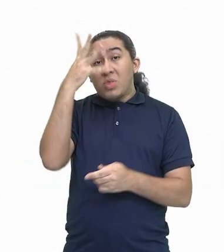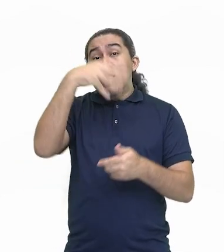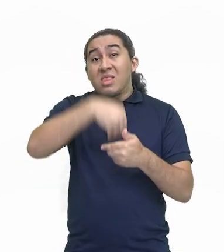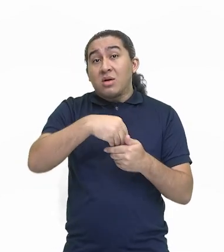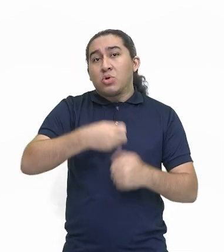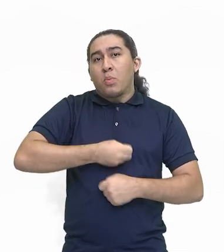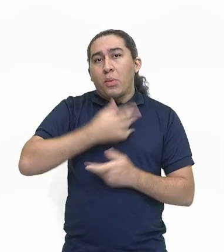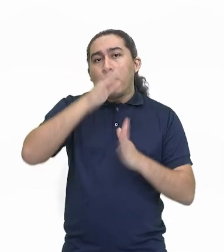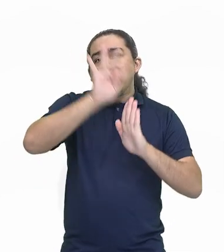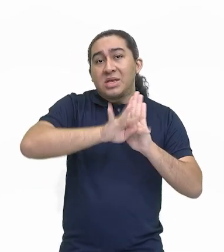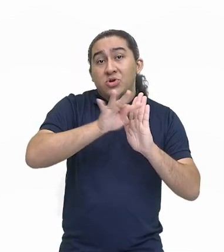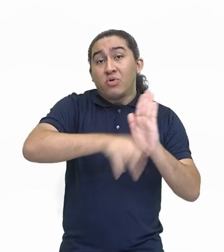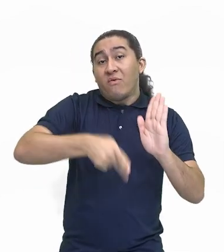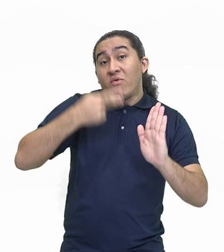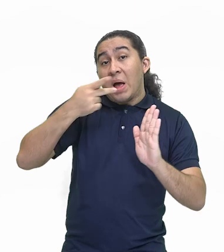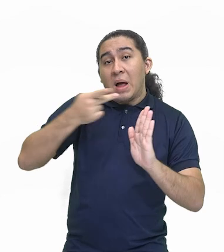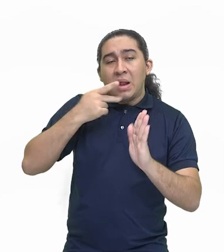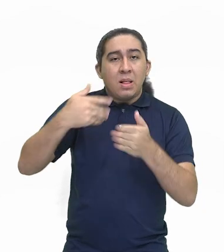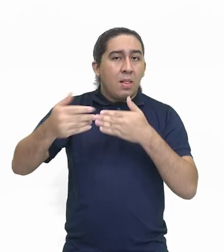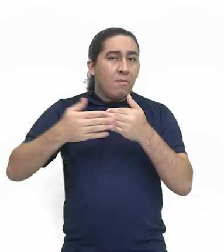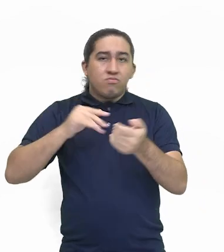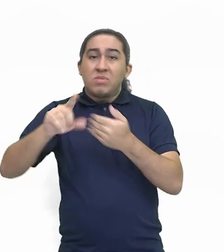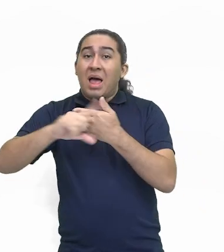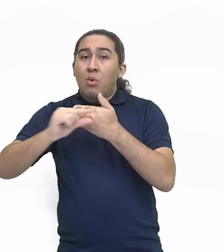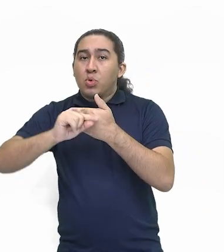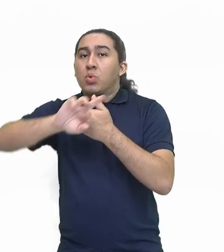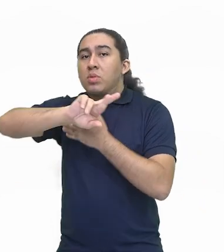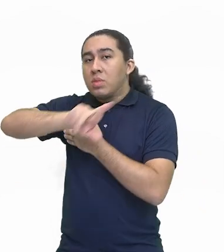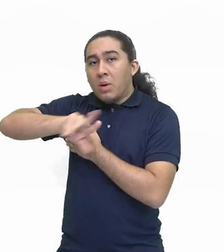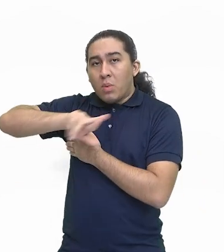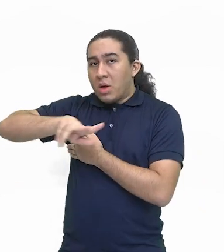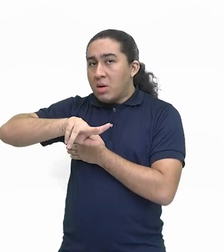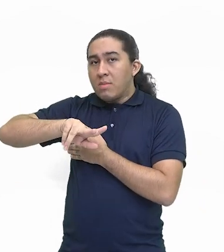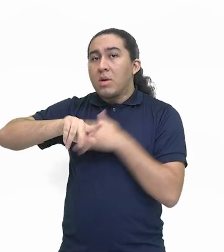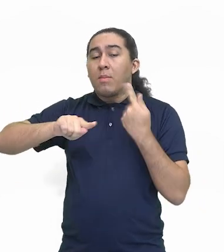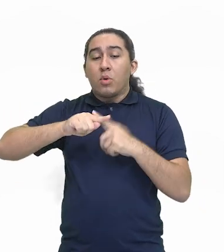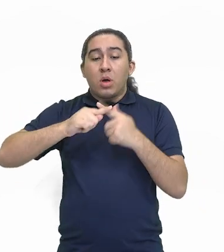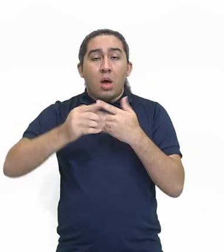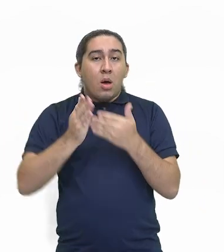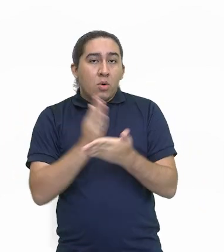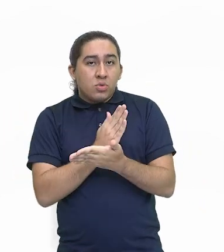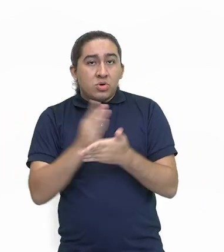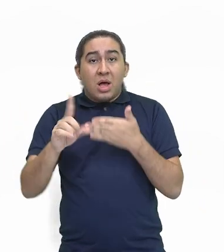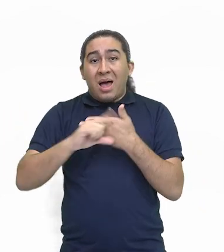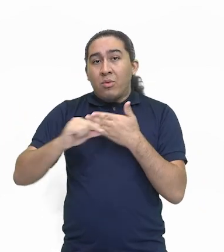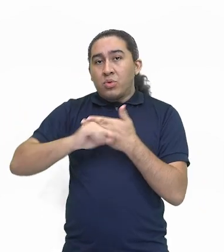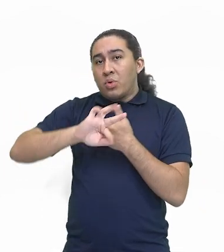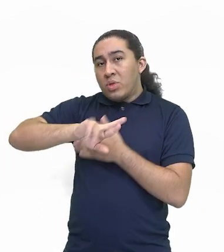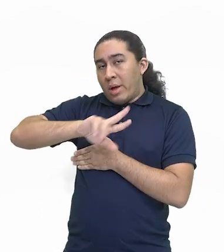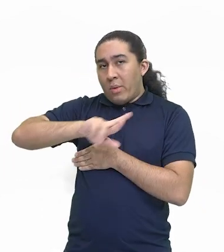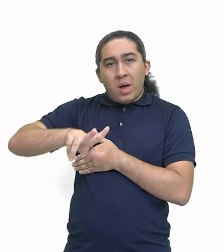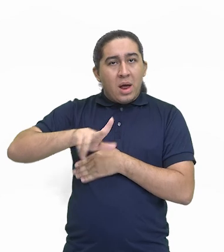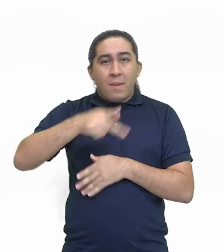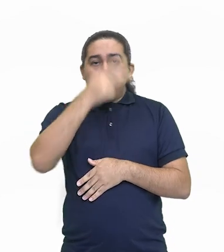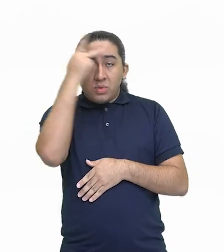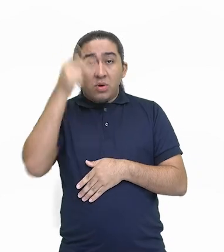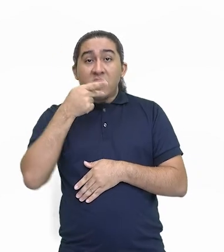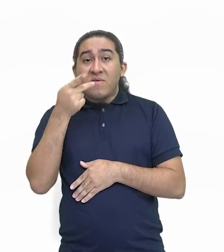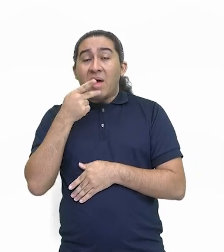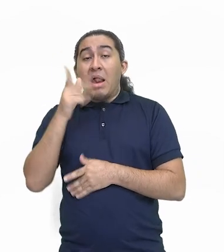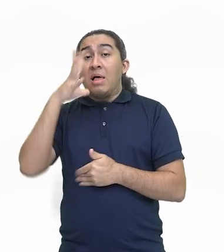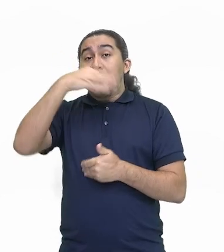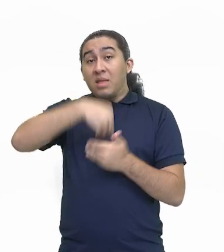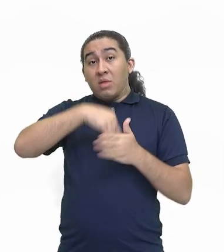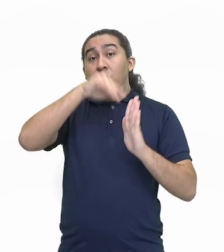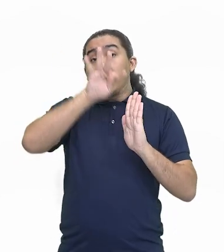poema, independente de quem escreveu, não é o autor. Muitas vezes o autor não é o eu lírico, é outro que fala.